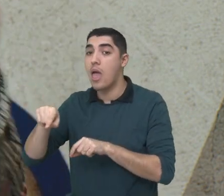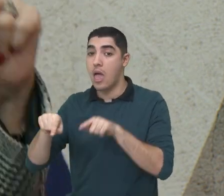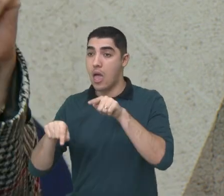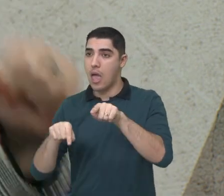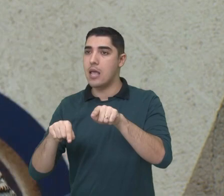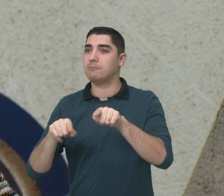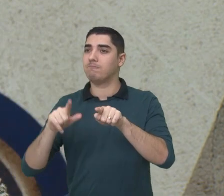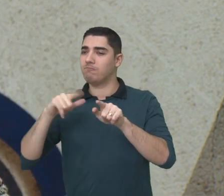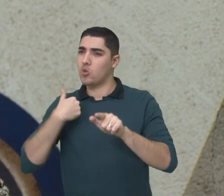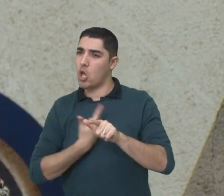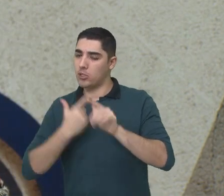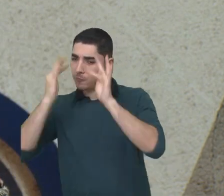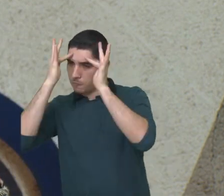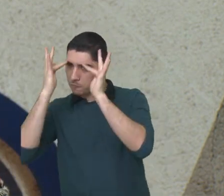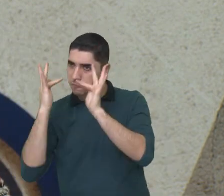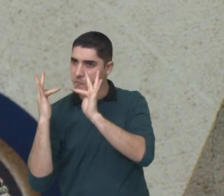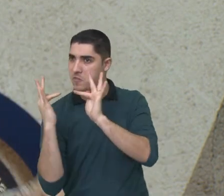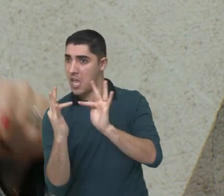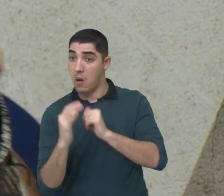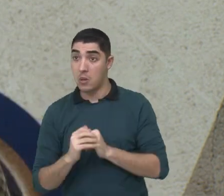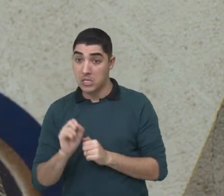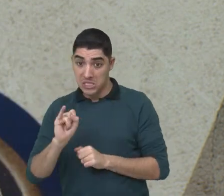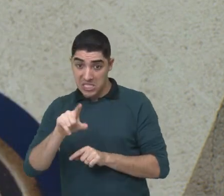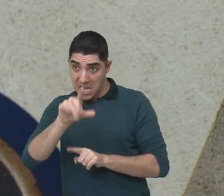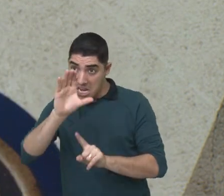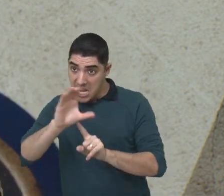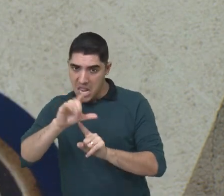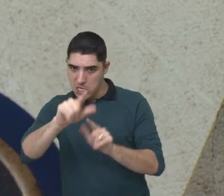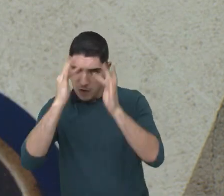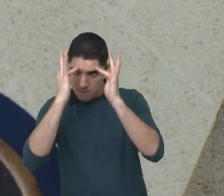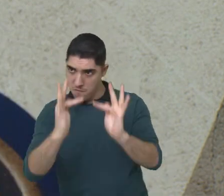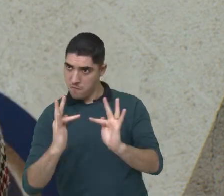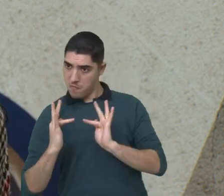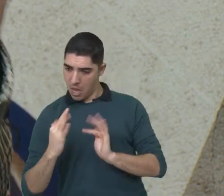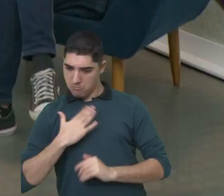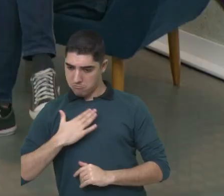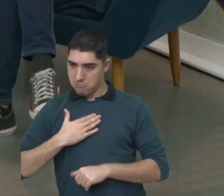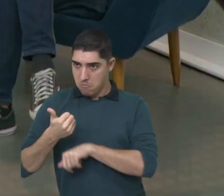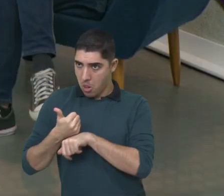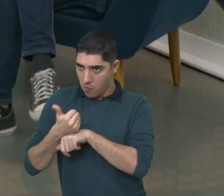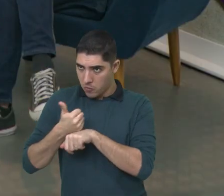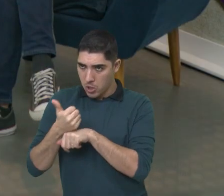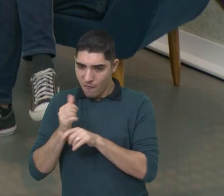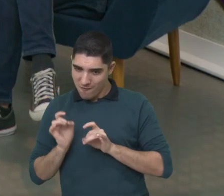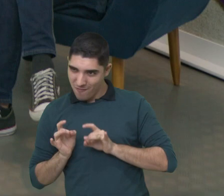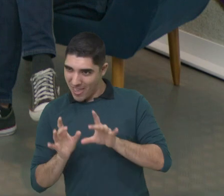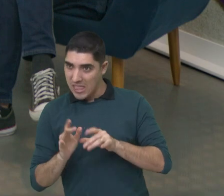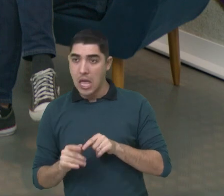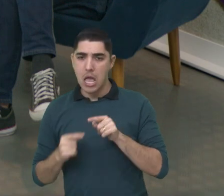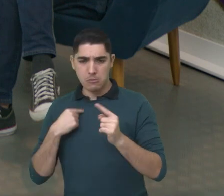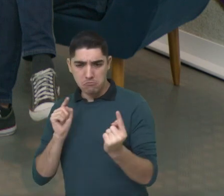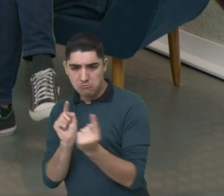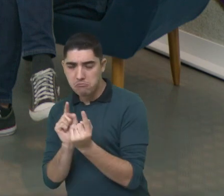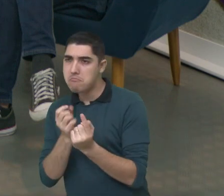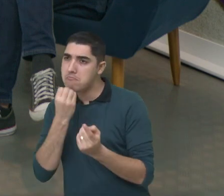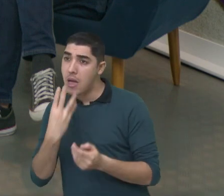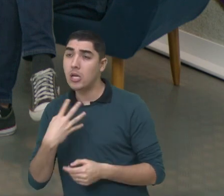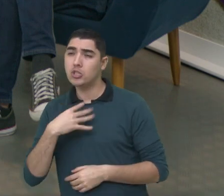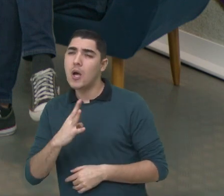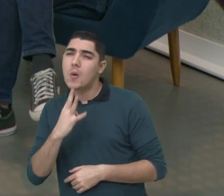é a fidelidade do cliente. Porque se o cliente é fiel àquele corretor, que atendeu bem, que